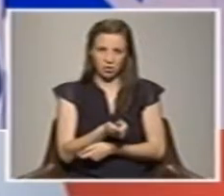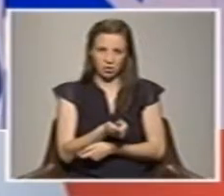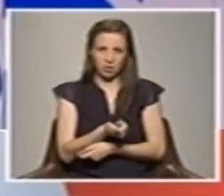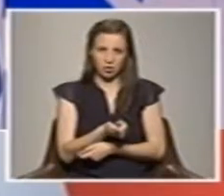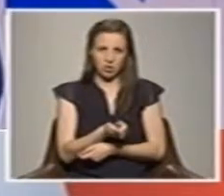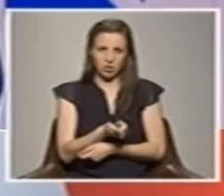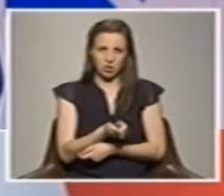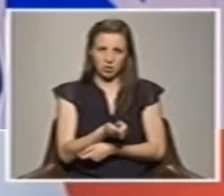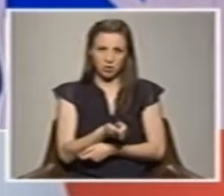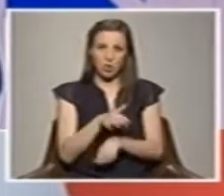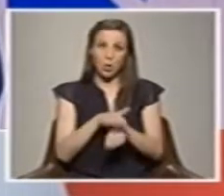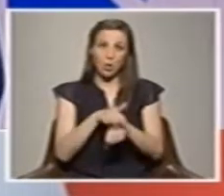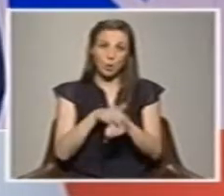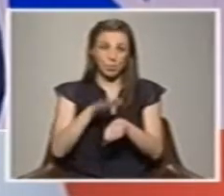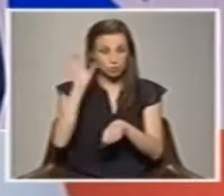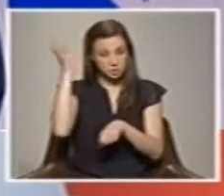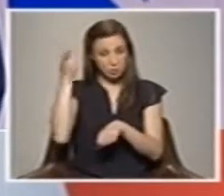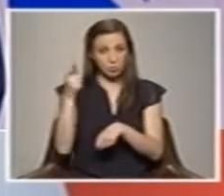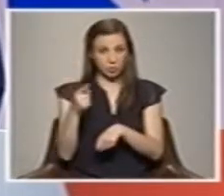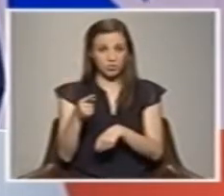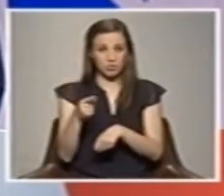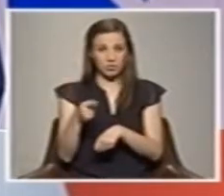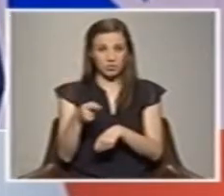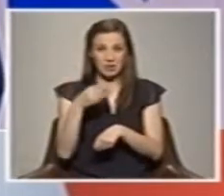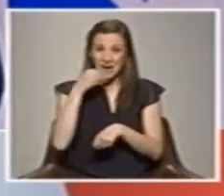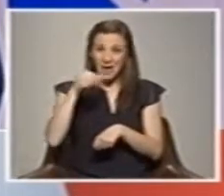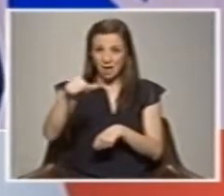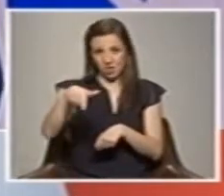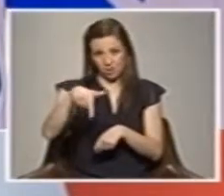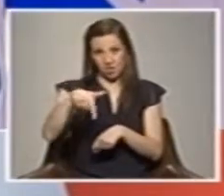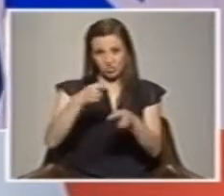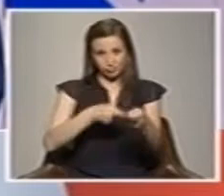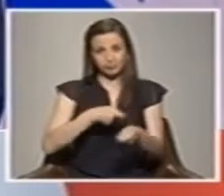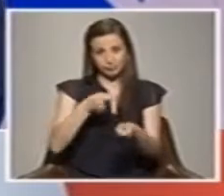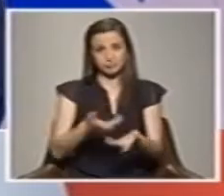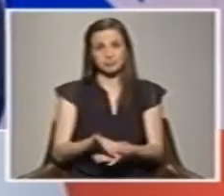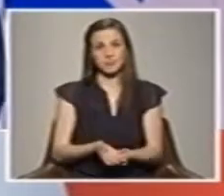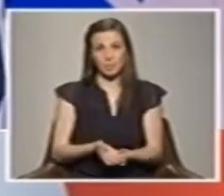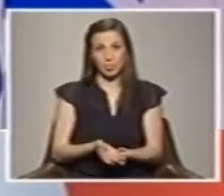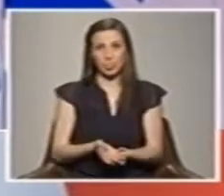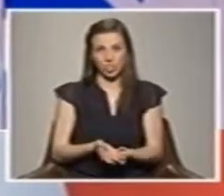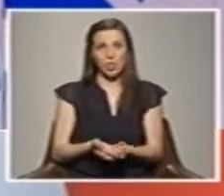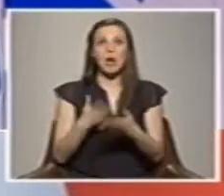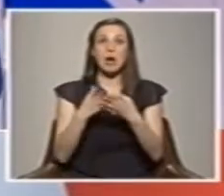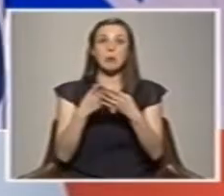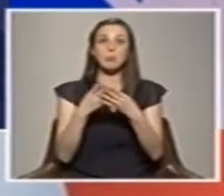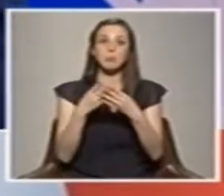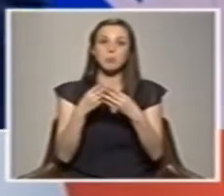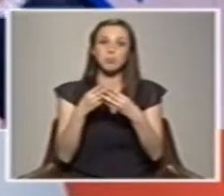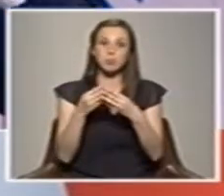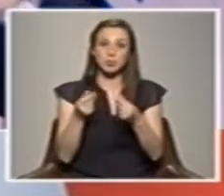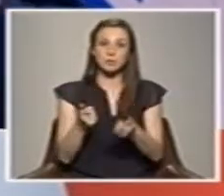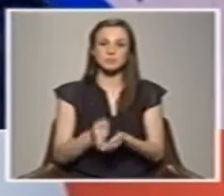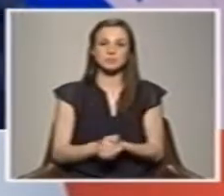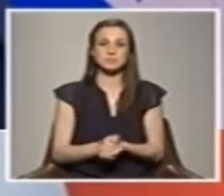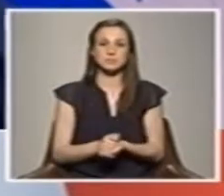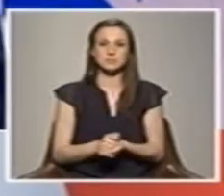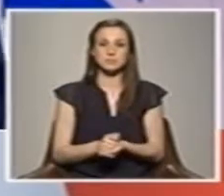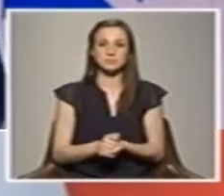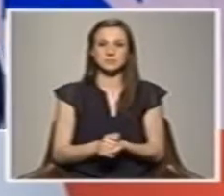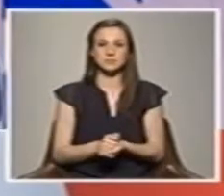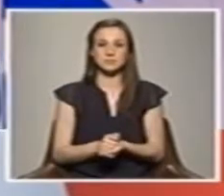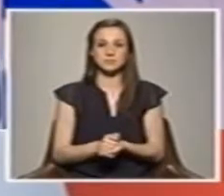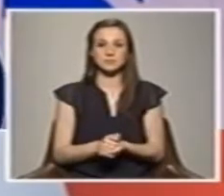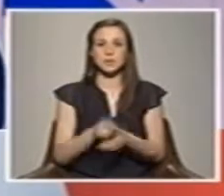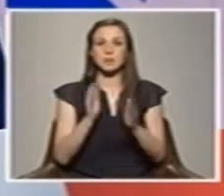causa do clima no próprio terreno, no próprio campo de produção. Portanto, há aqui muitos fatores que é preciso calcular. Há enormes fatores que é. Para termos uma ideia, em